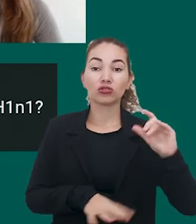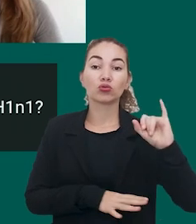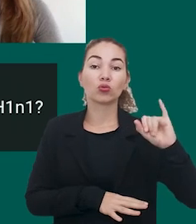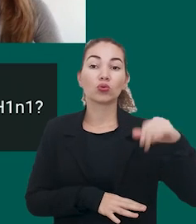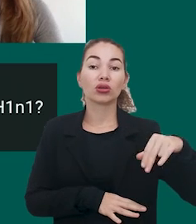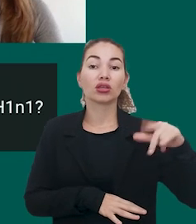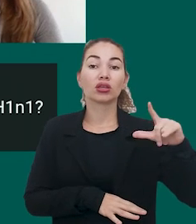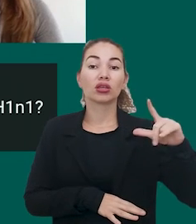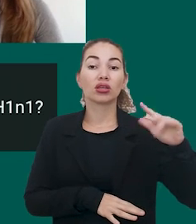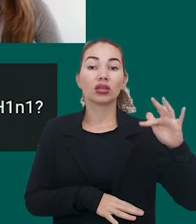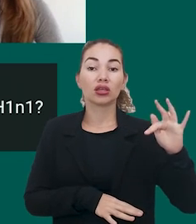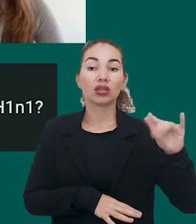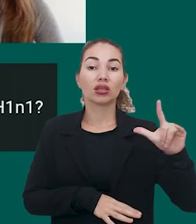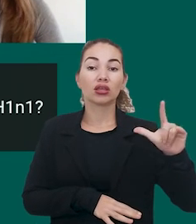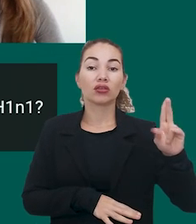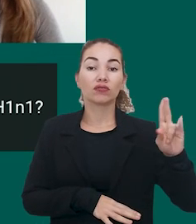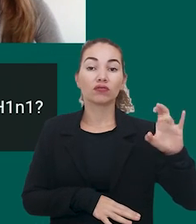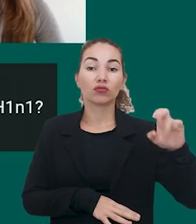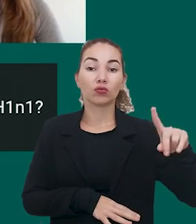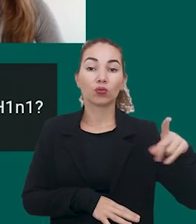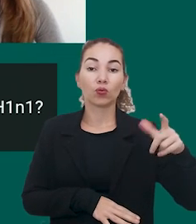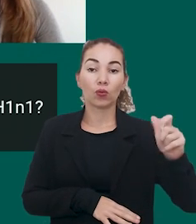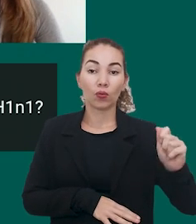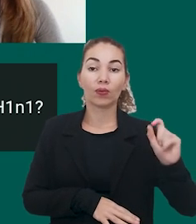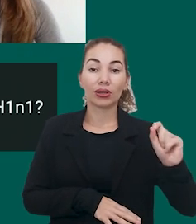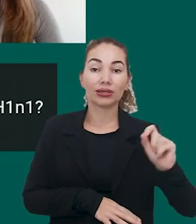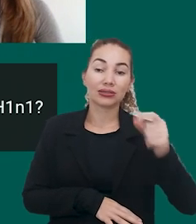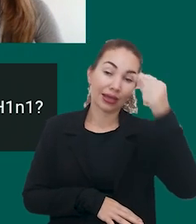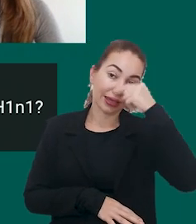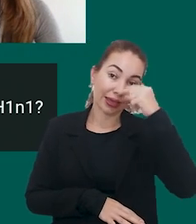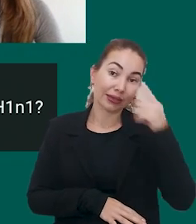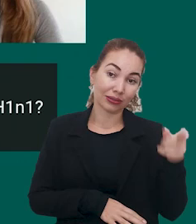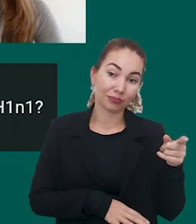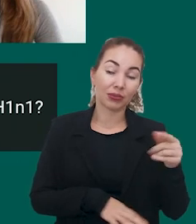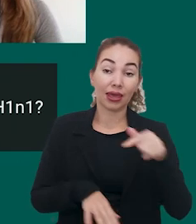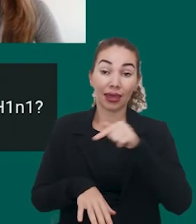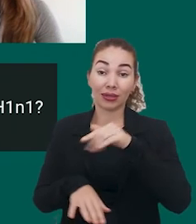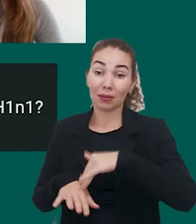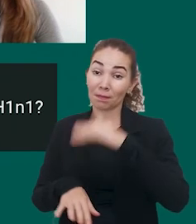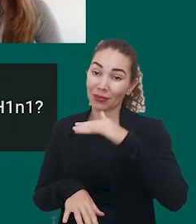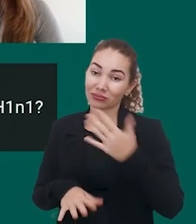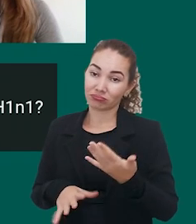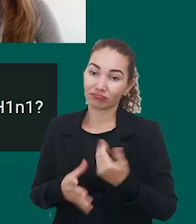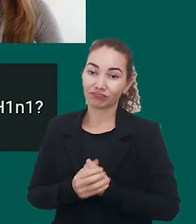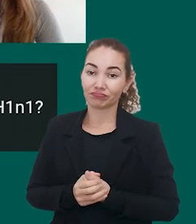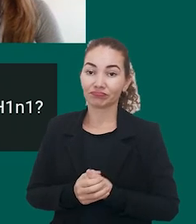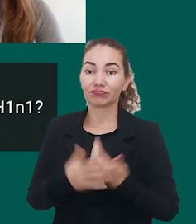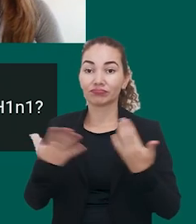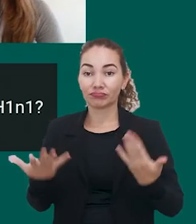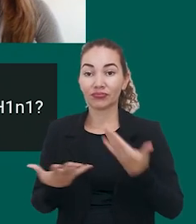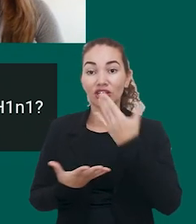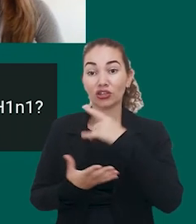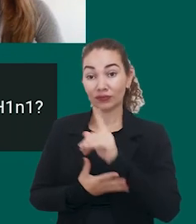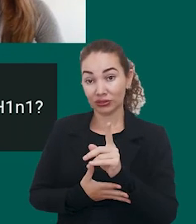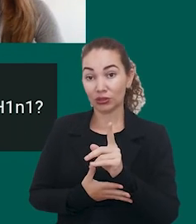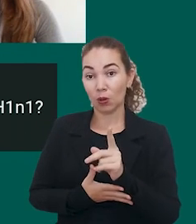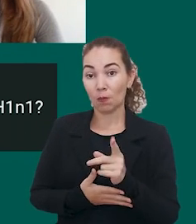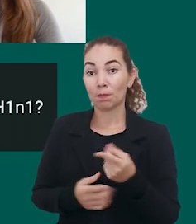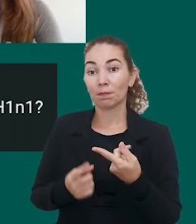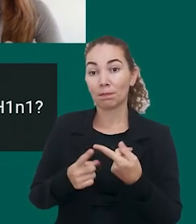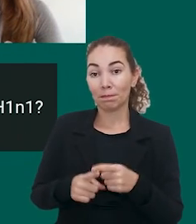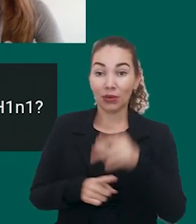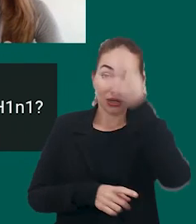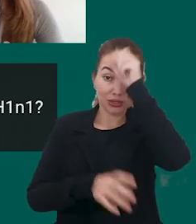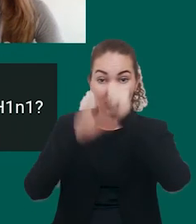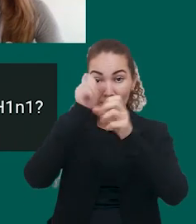vírus H1N1, né, um dos vírus que pode causar a gripe sazonal. Então, a princípio, a gente achava que não, mas a gente está